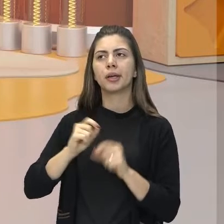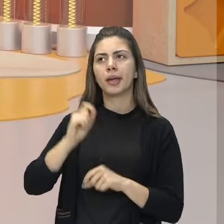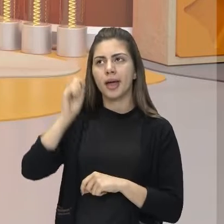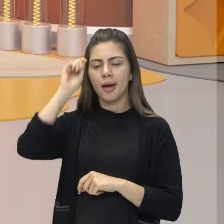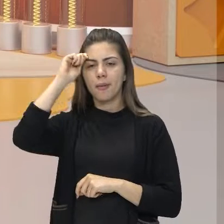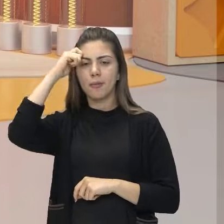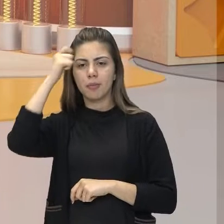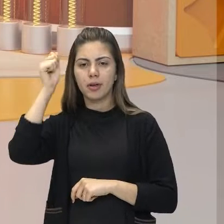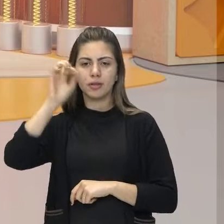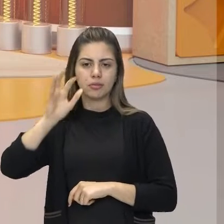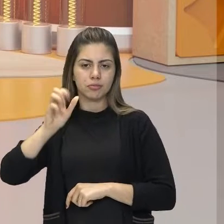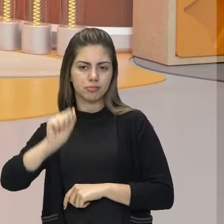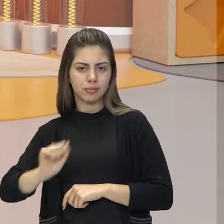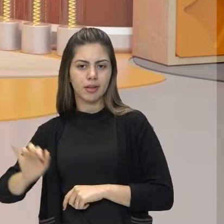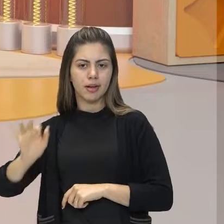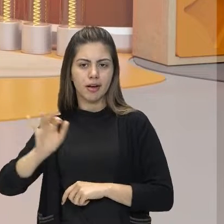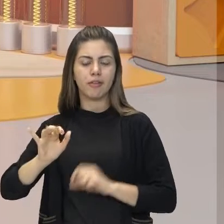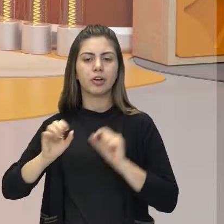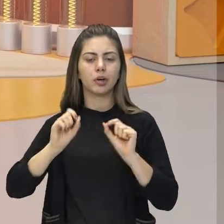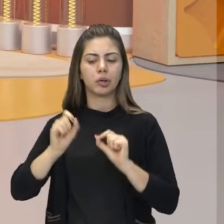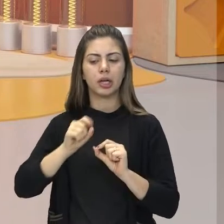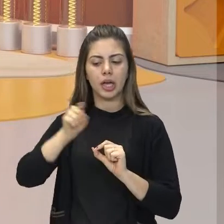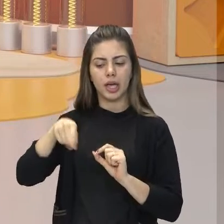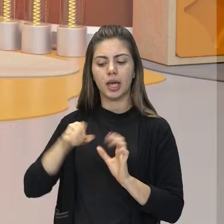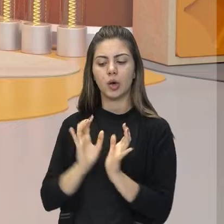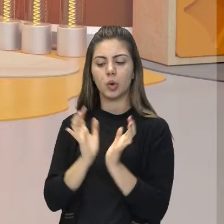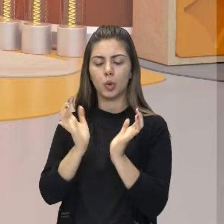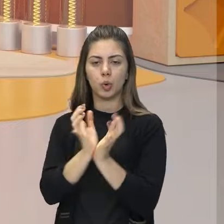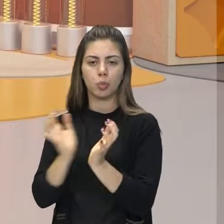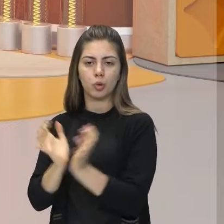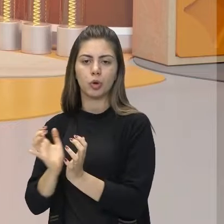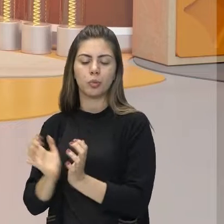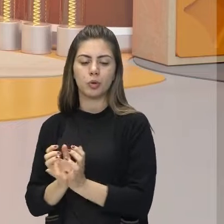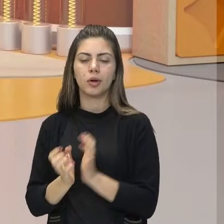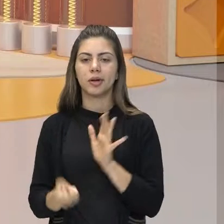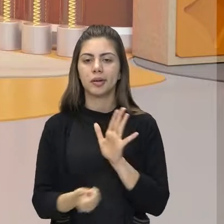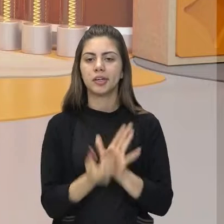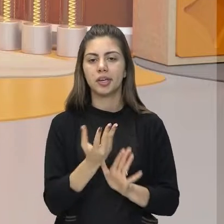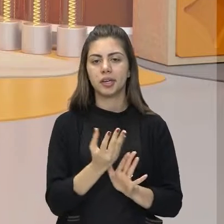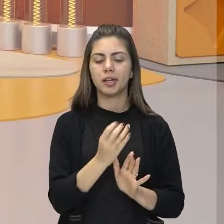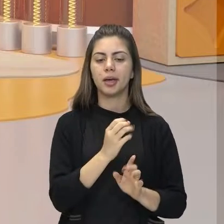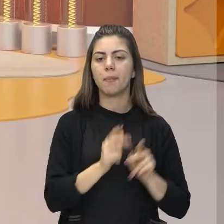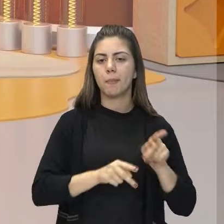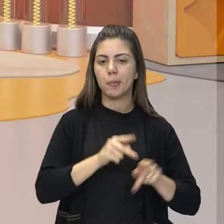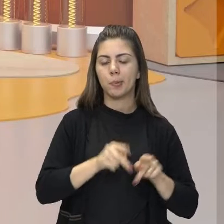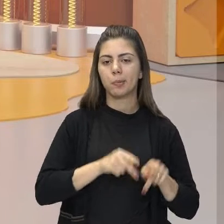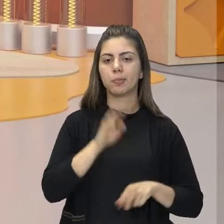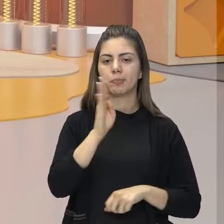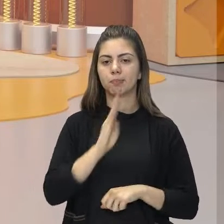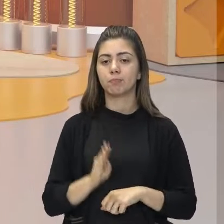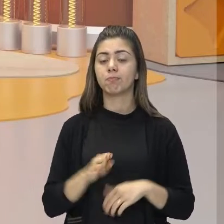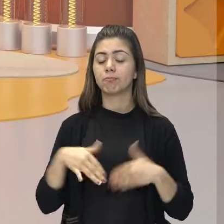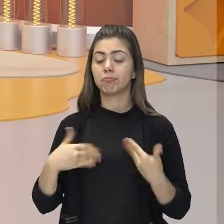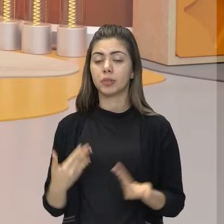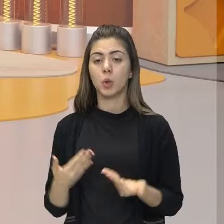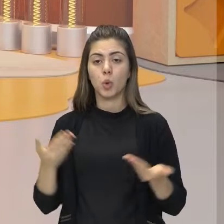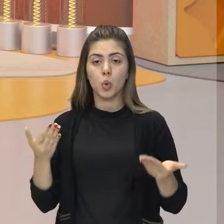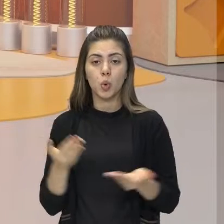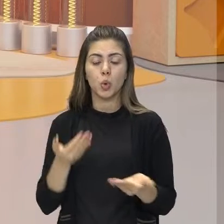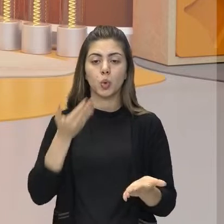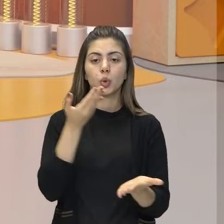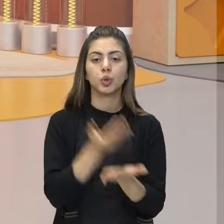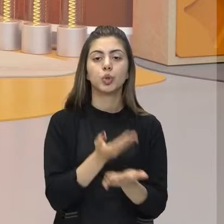os grupos que compõem, primeiramente, a população brasileira. Então, nesta aula, nós vamos